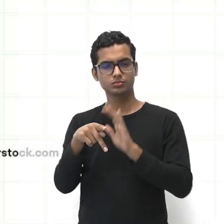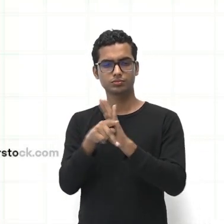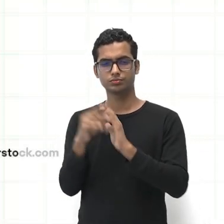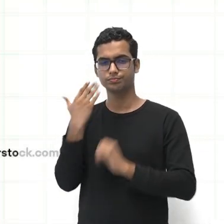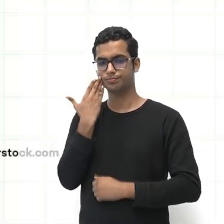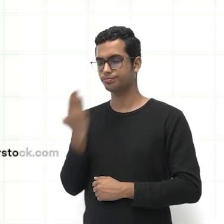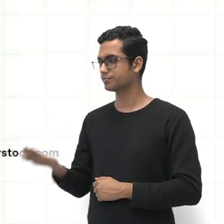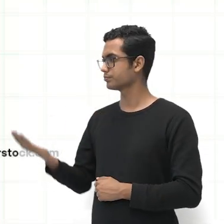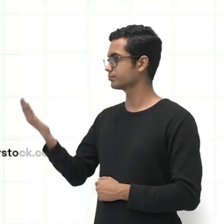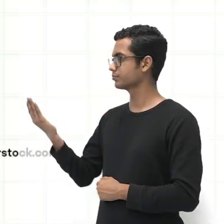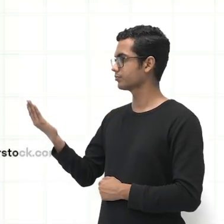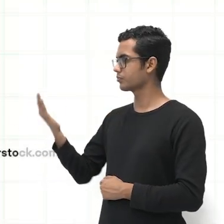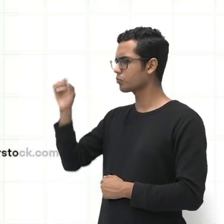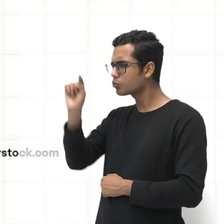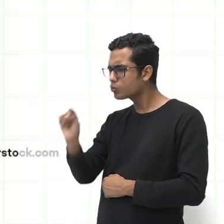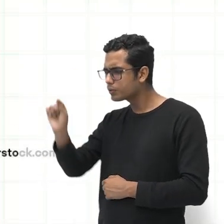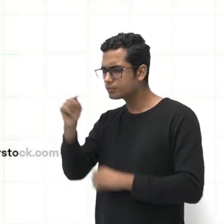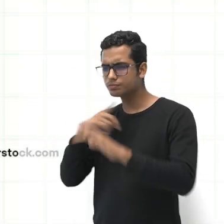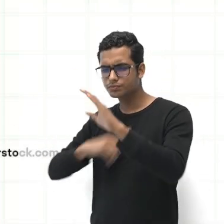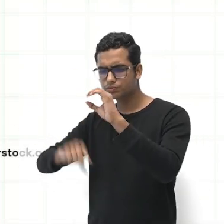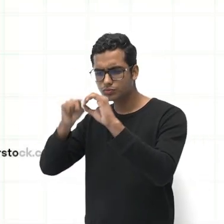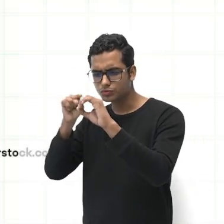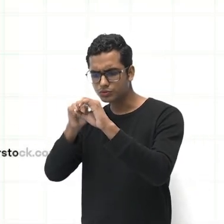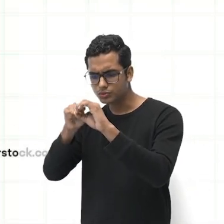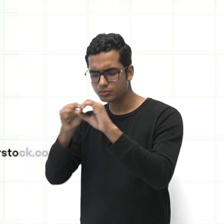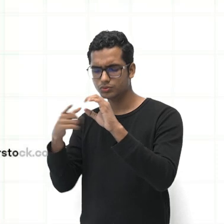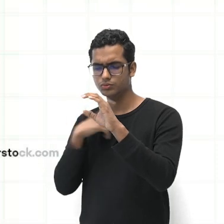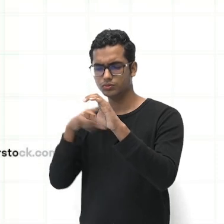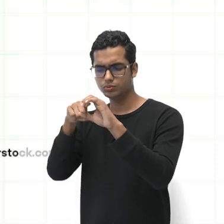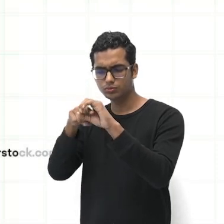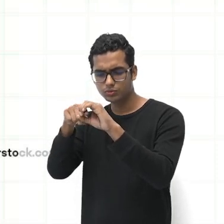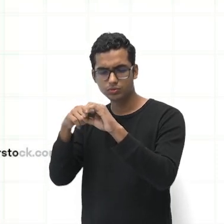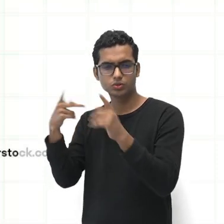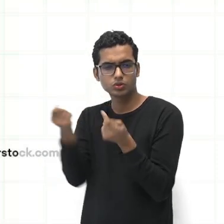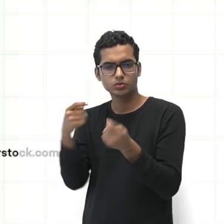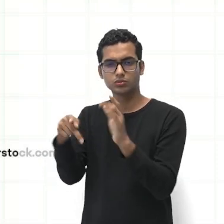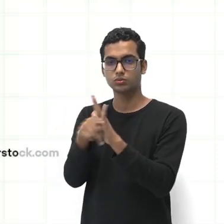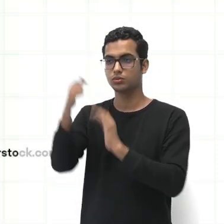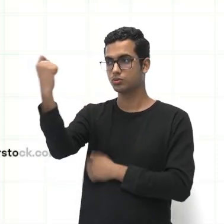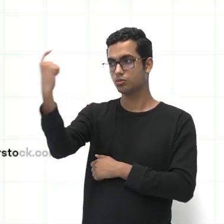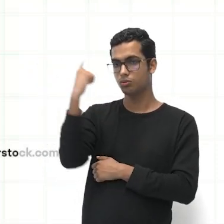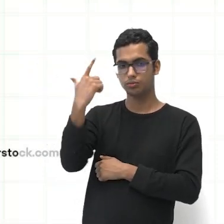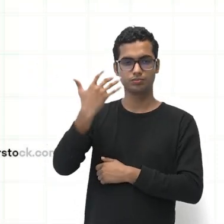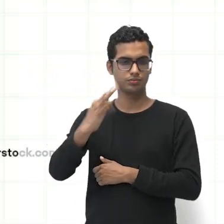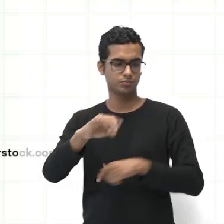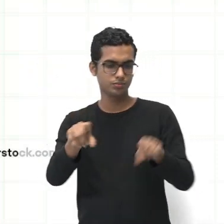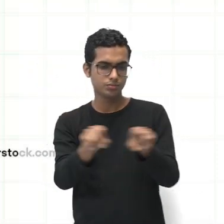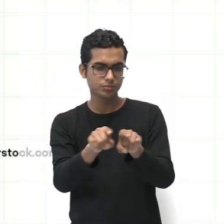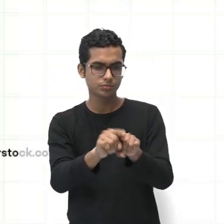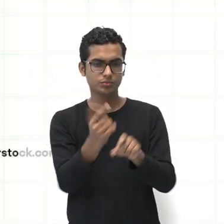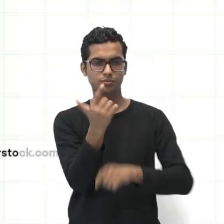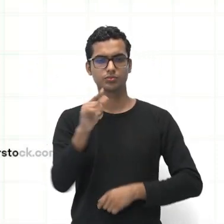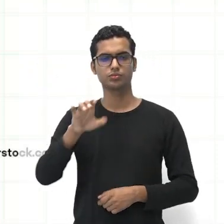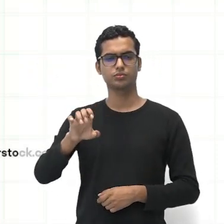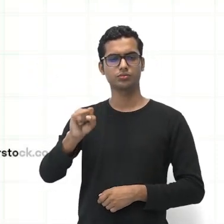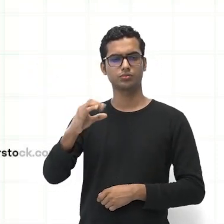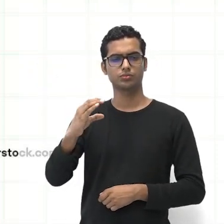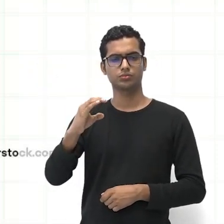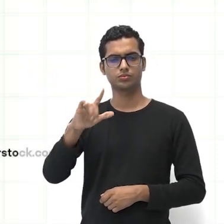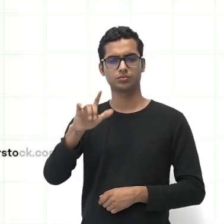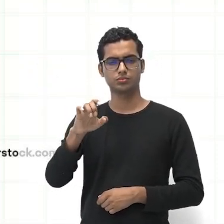que regula a entrada da luz. A esclerótica, professora, que